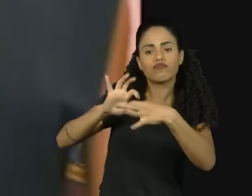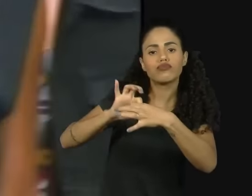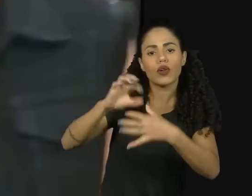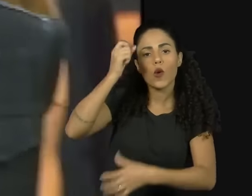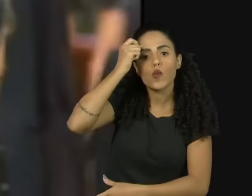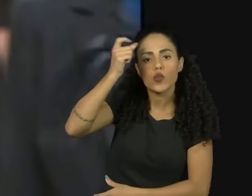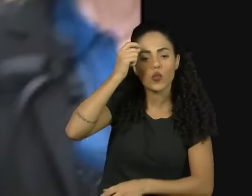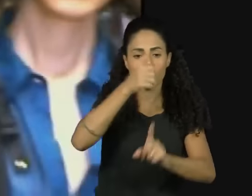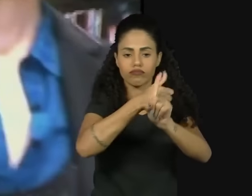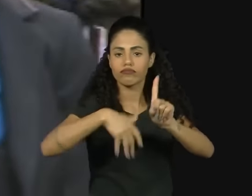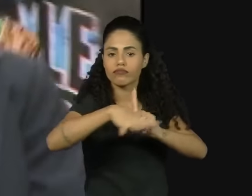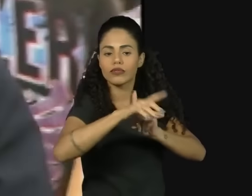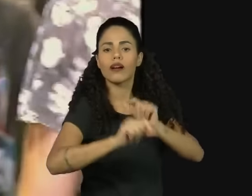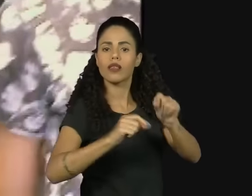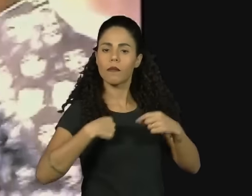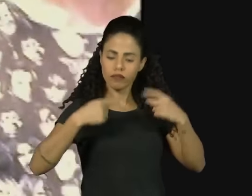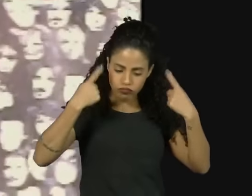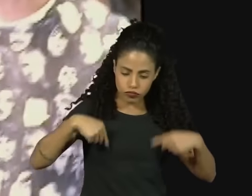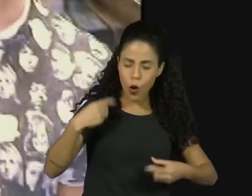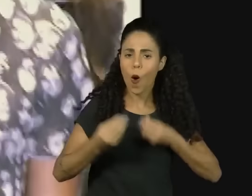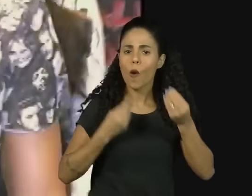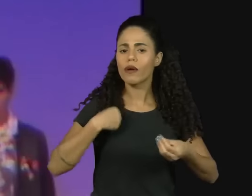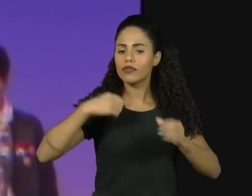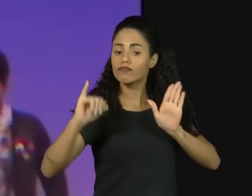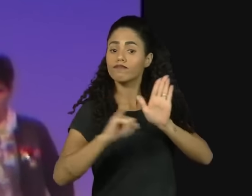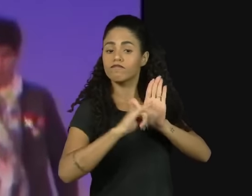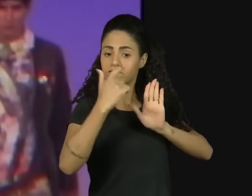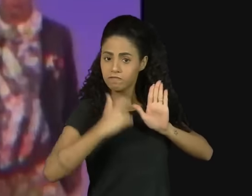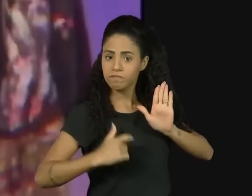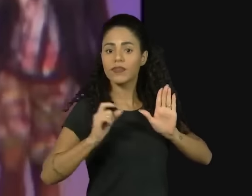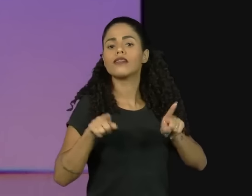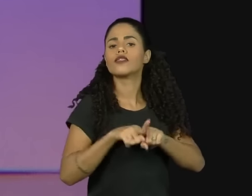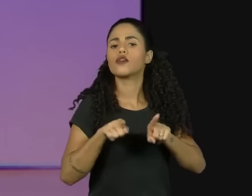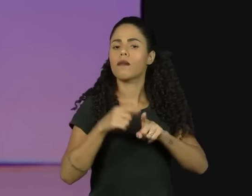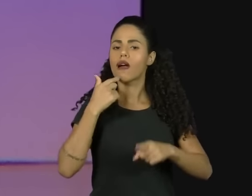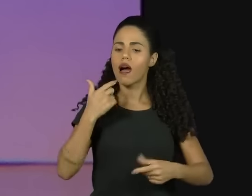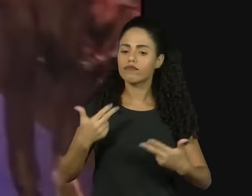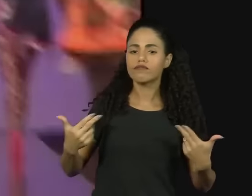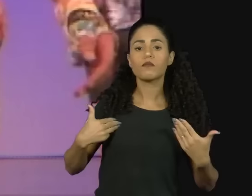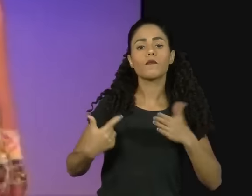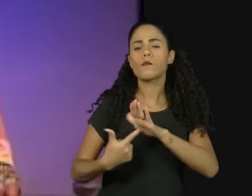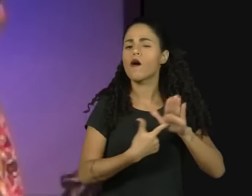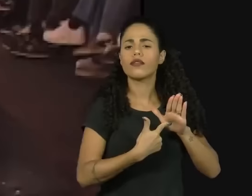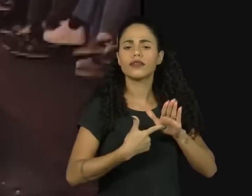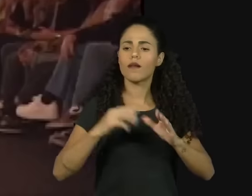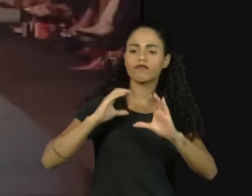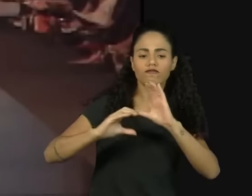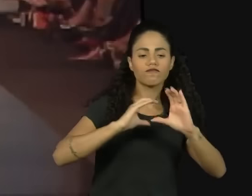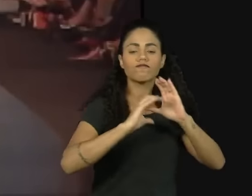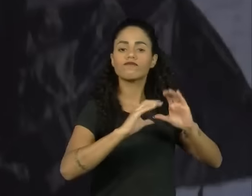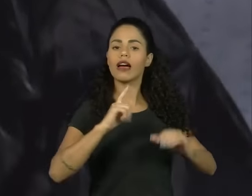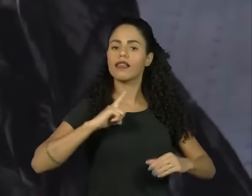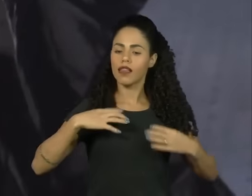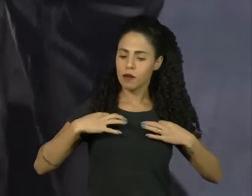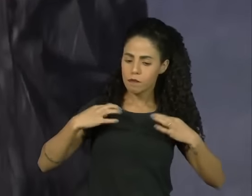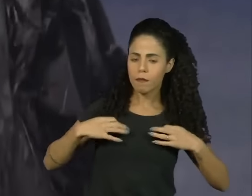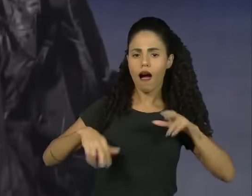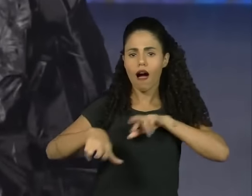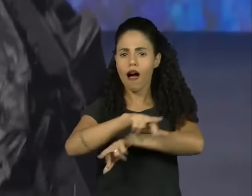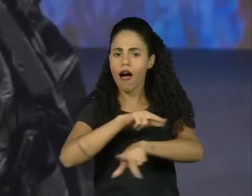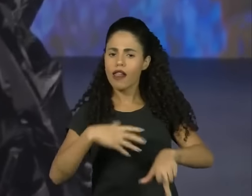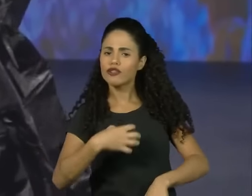questionamentos sociais e ao comportamento humano. Ela é uma linguagem, um código constituído de tecidos,